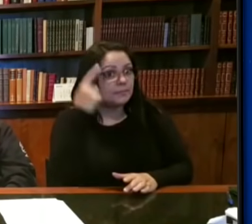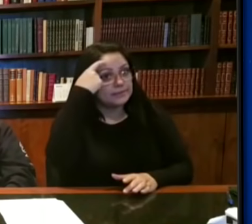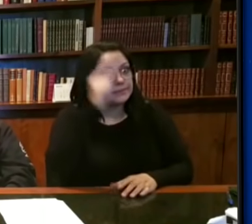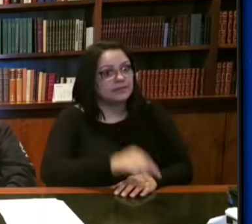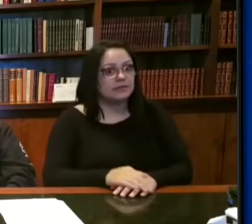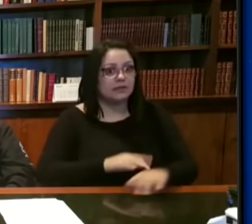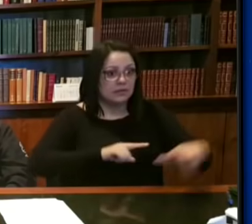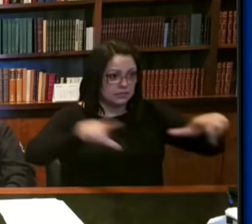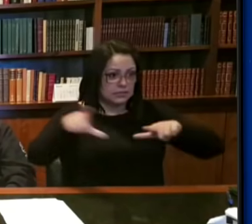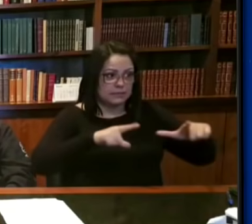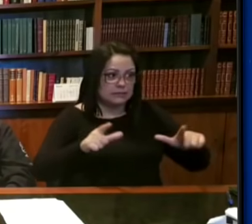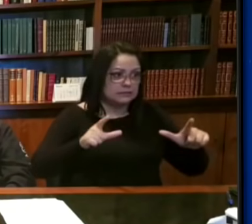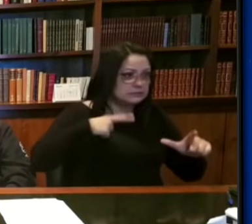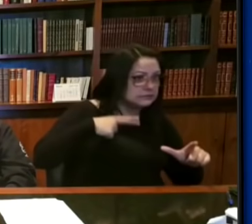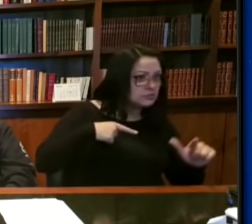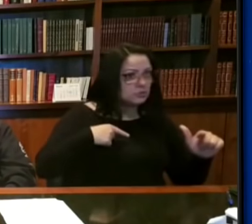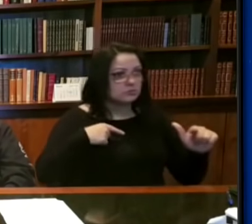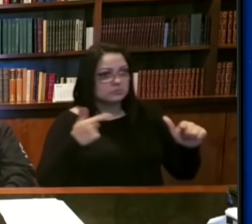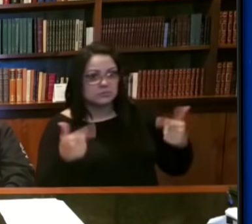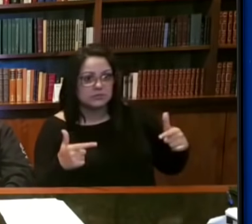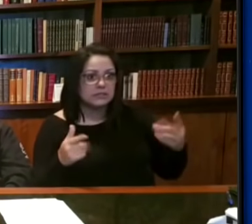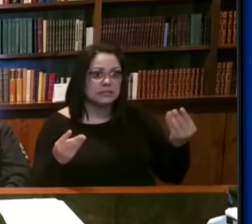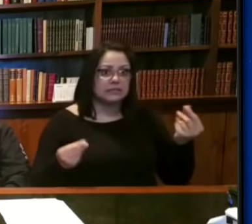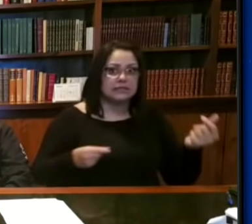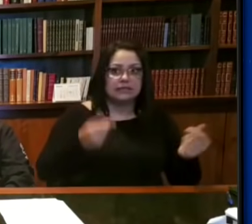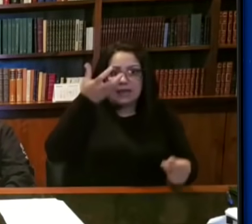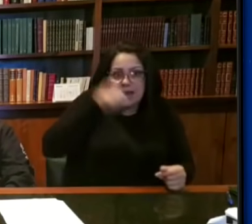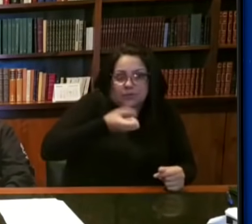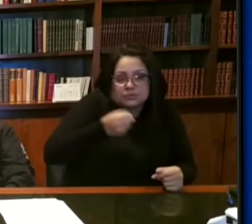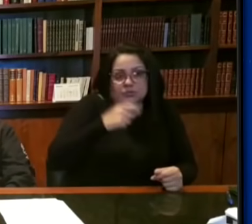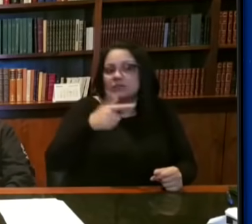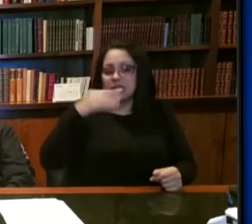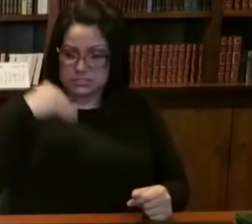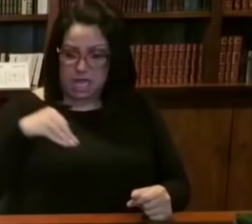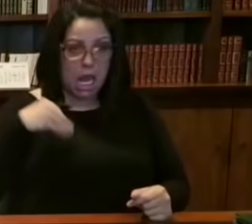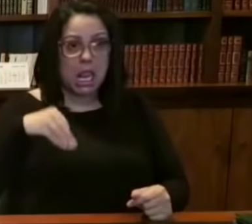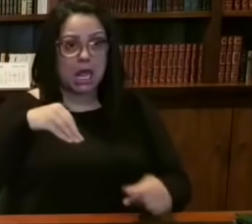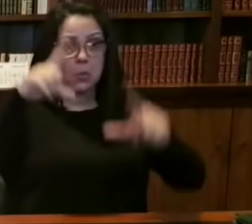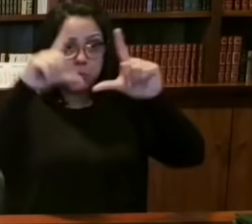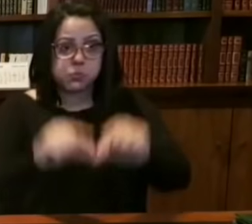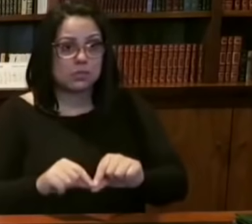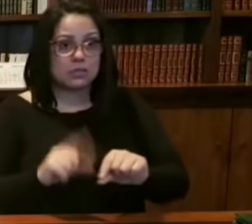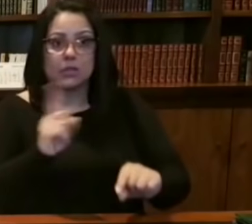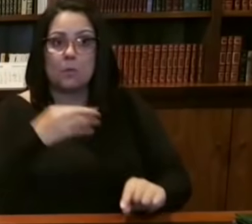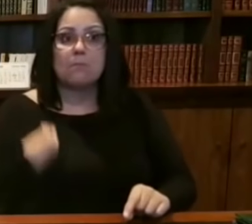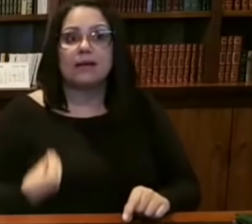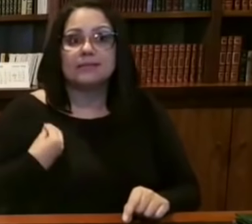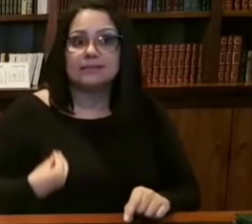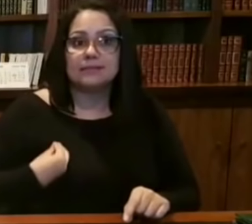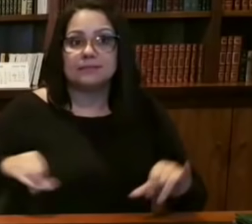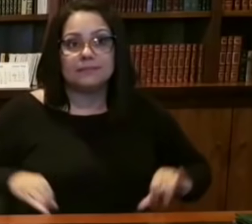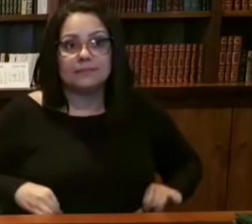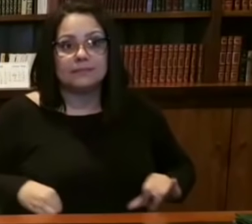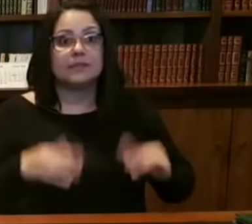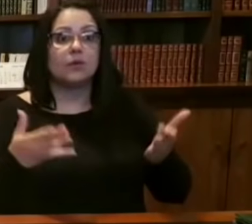estabilidade no emprego, além dos privilégios da Previdência, não sofrem também queda de salário e não participam do sacrifício geral. Então, essa